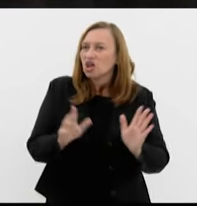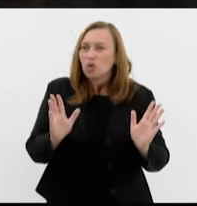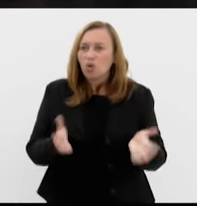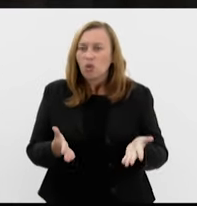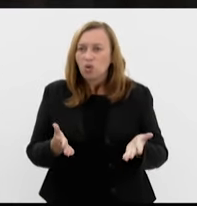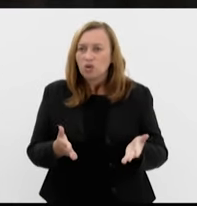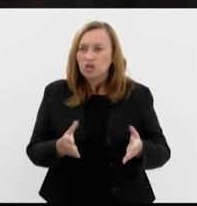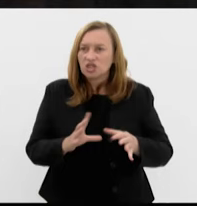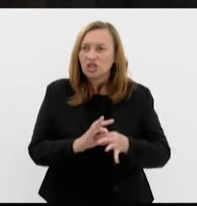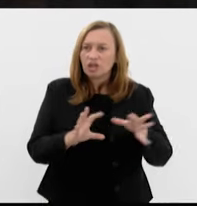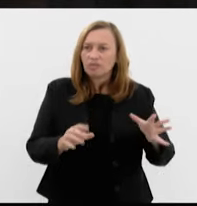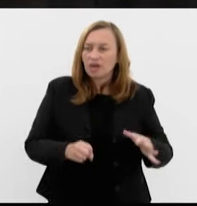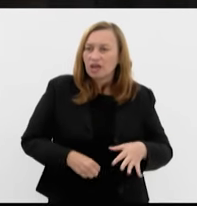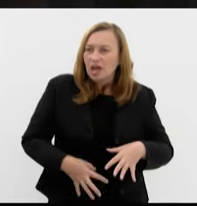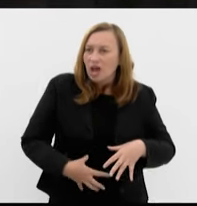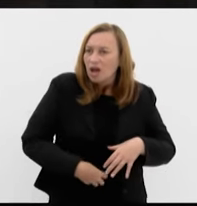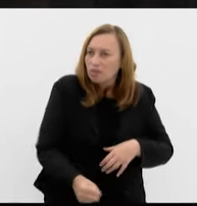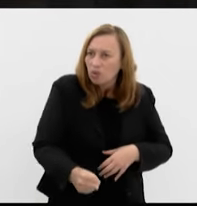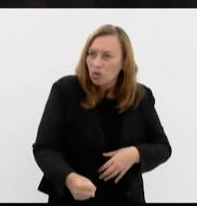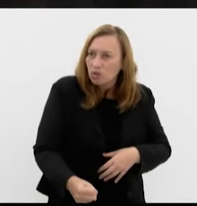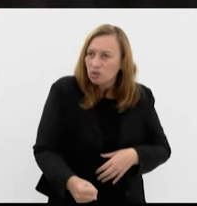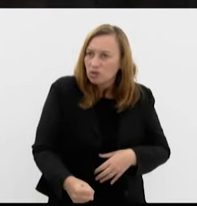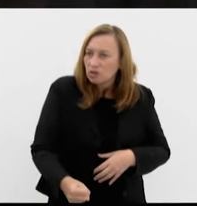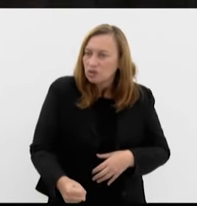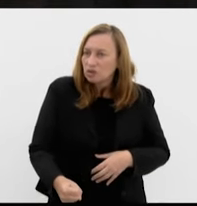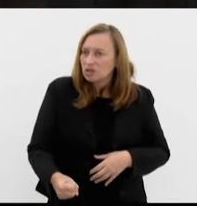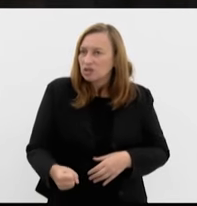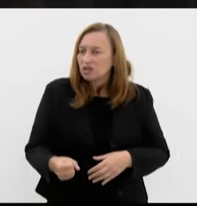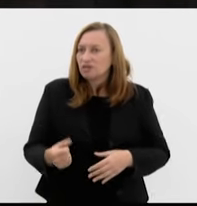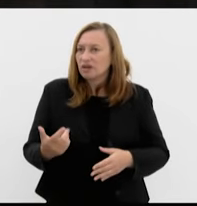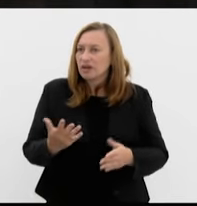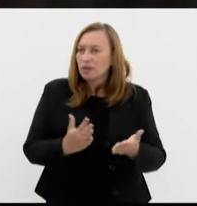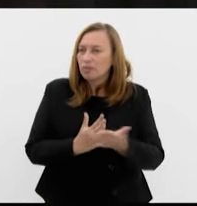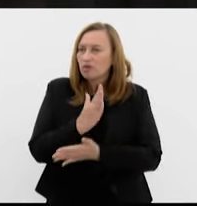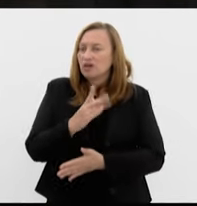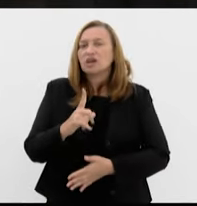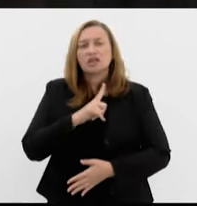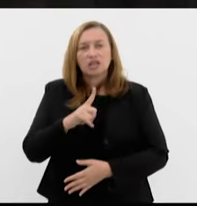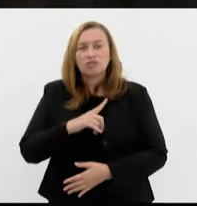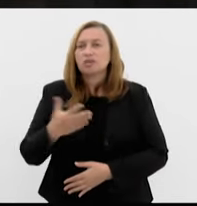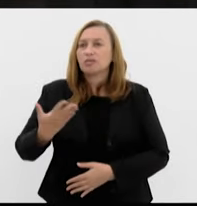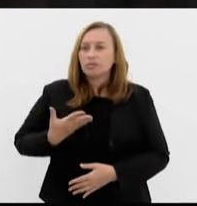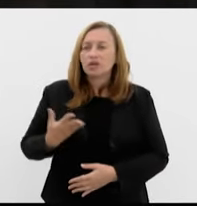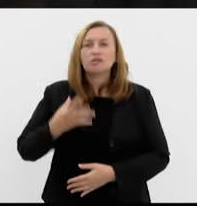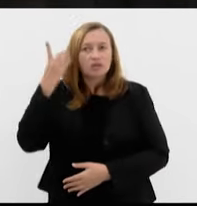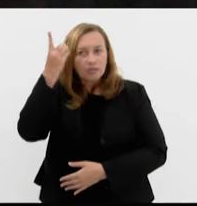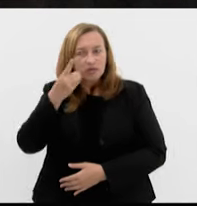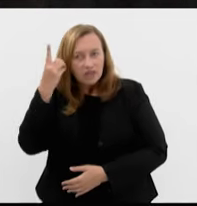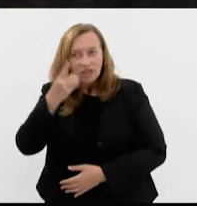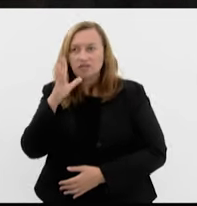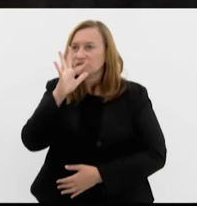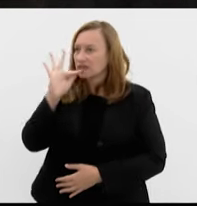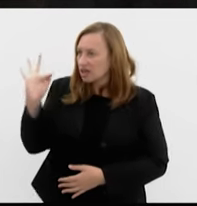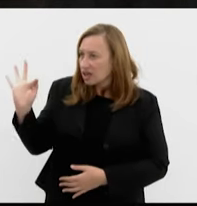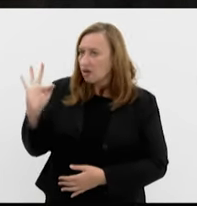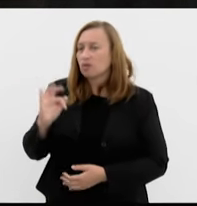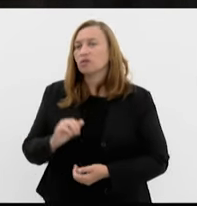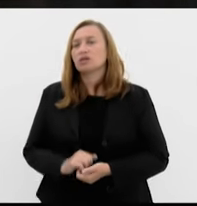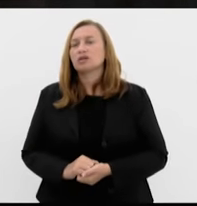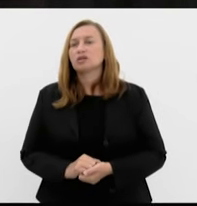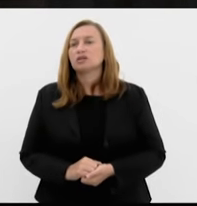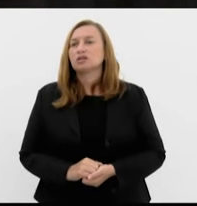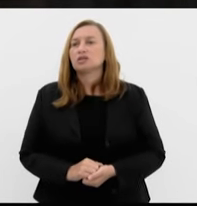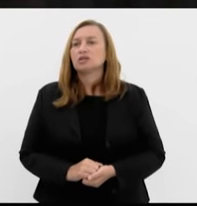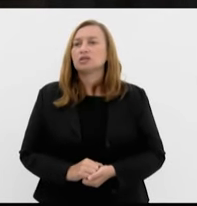aborto que vá passar na Câmara Federal porque nós temos também amigos deputados federais que são